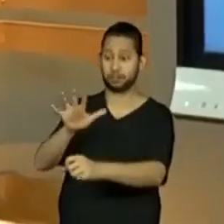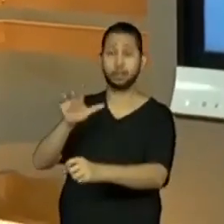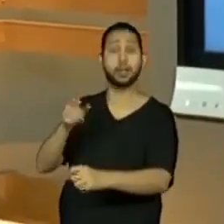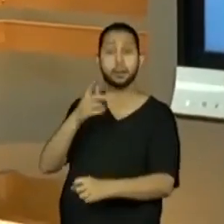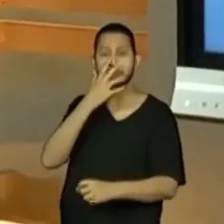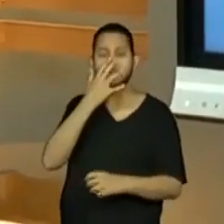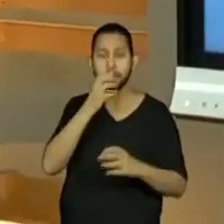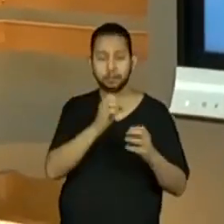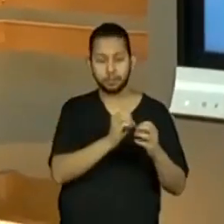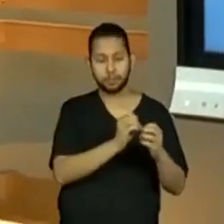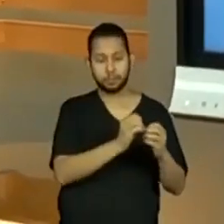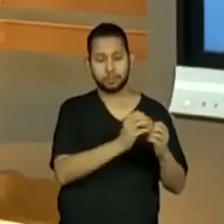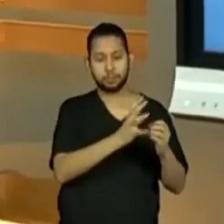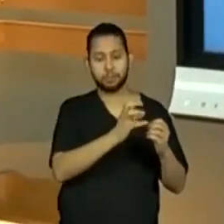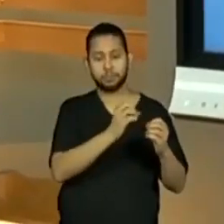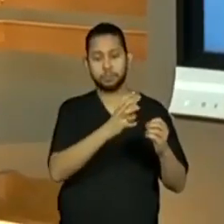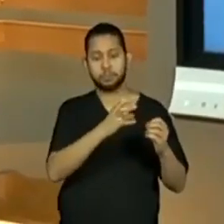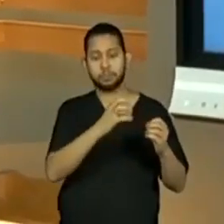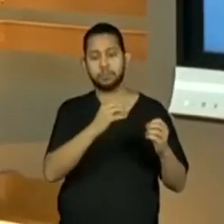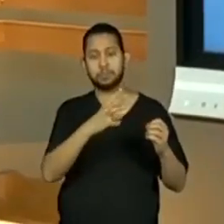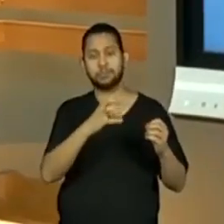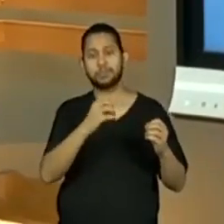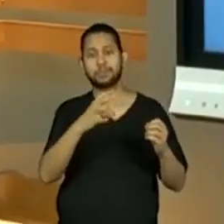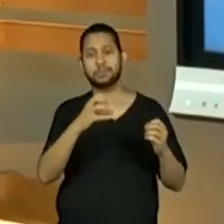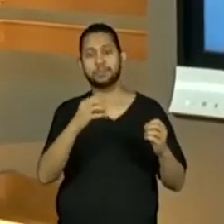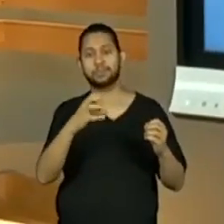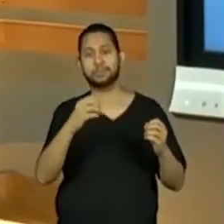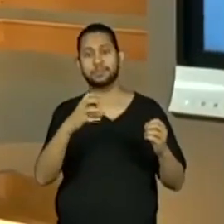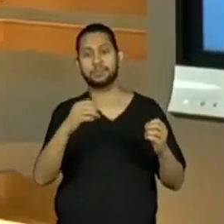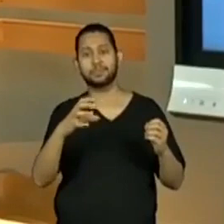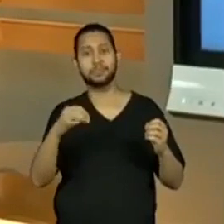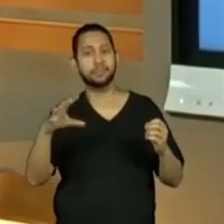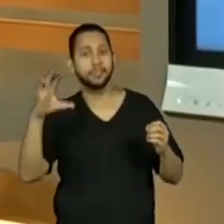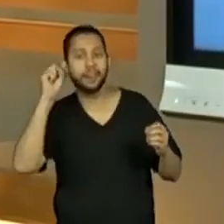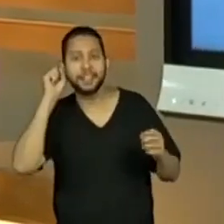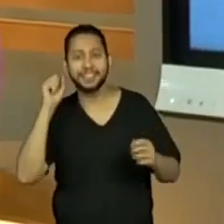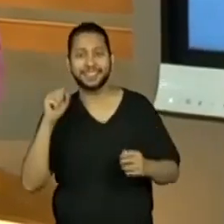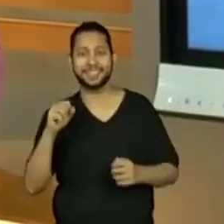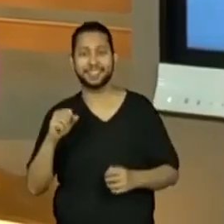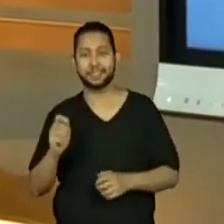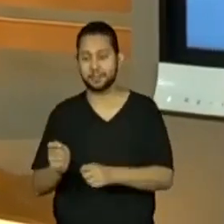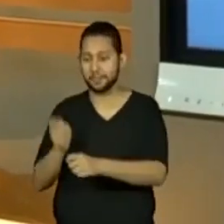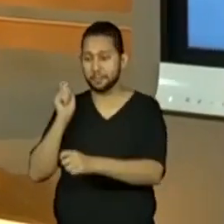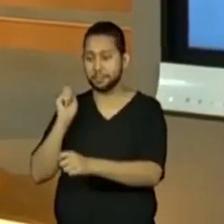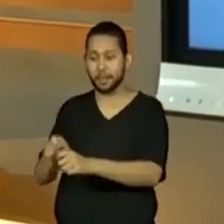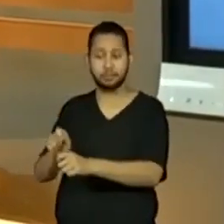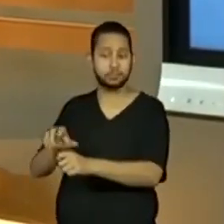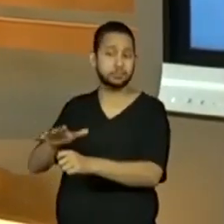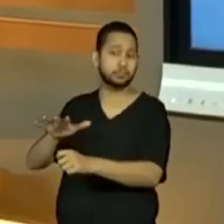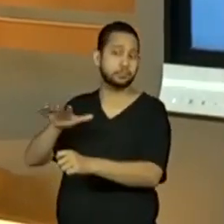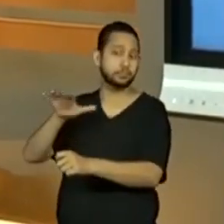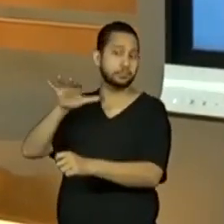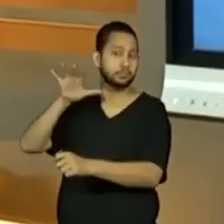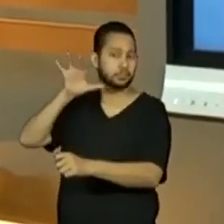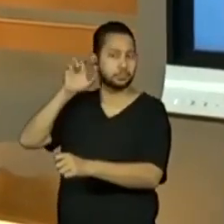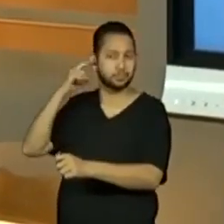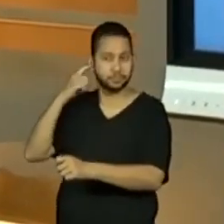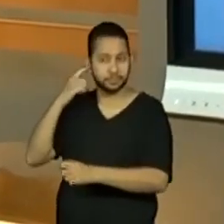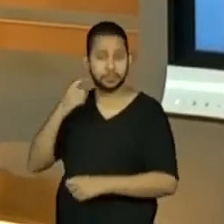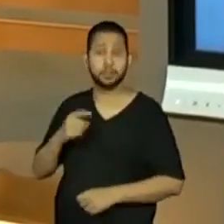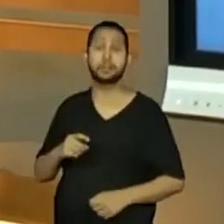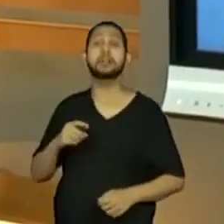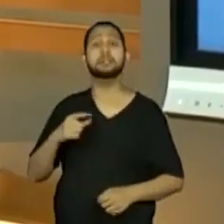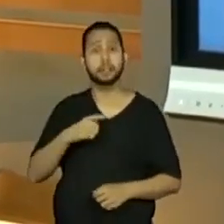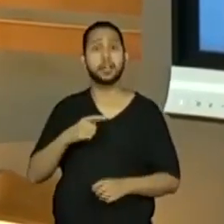no ar e chegam até o ouvido. Tá? Esses sons, como nós vimos, também podem ser criados a partir